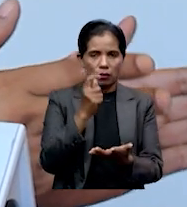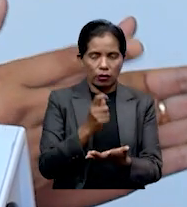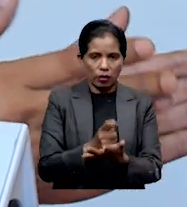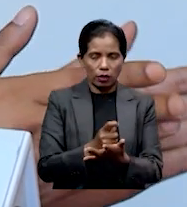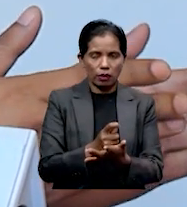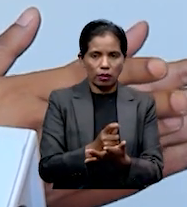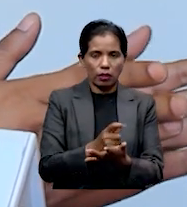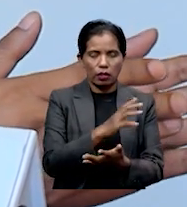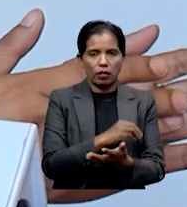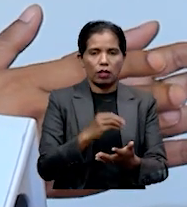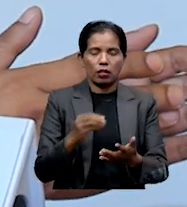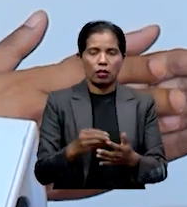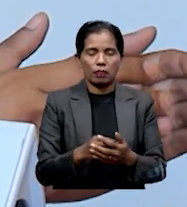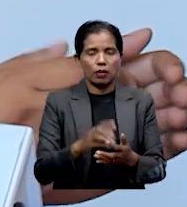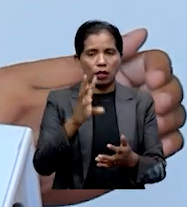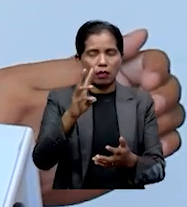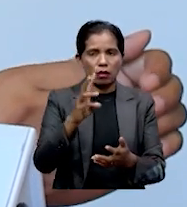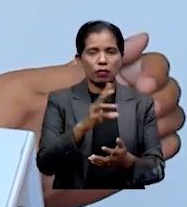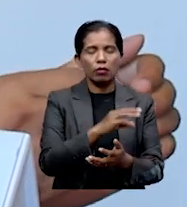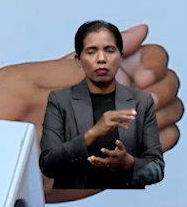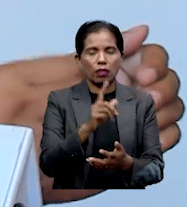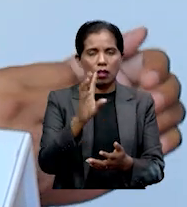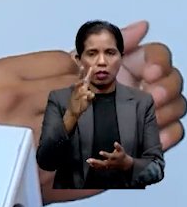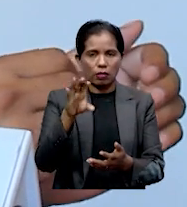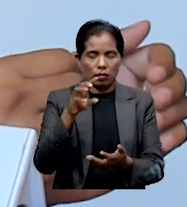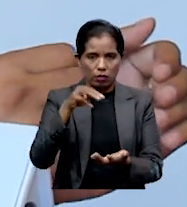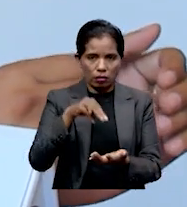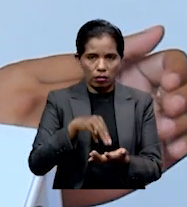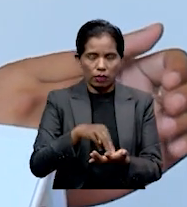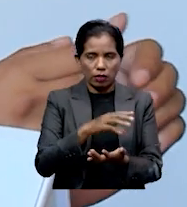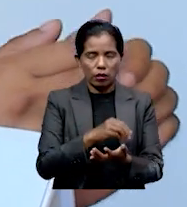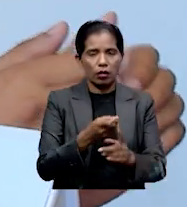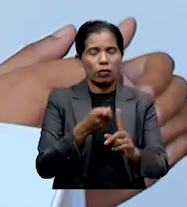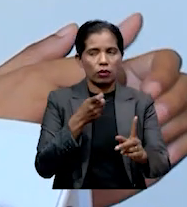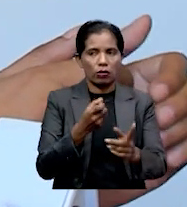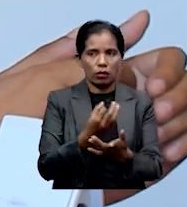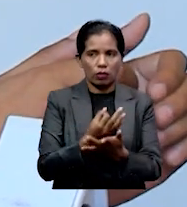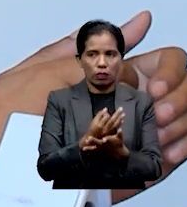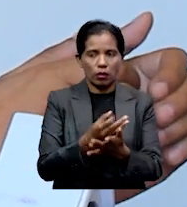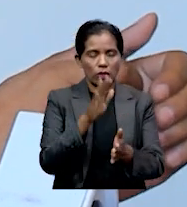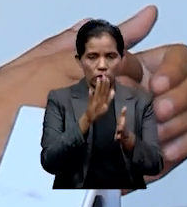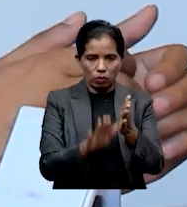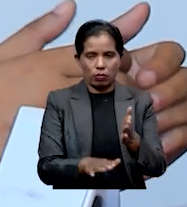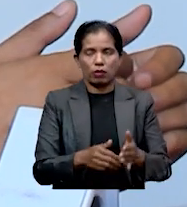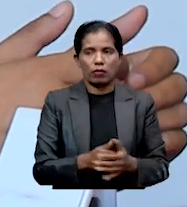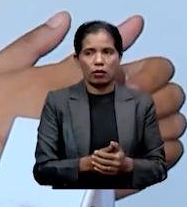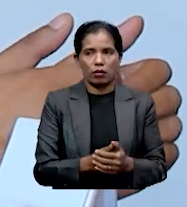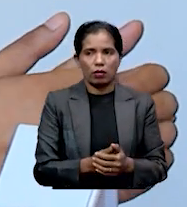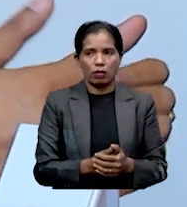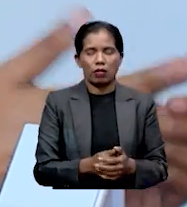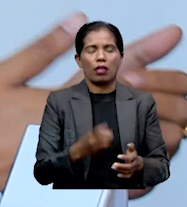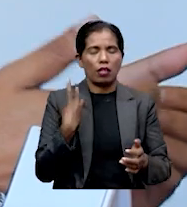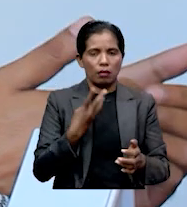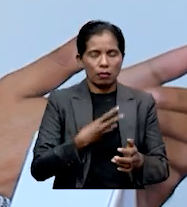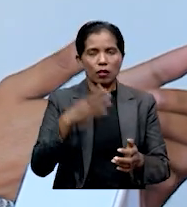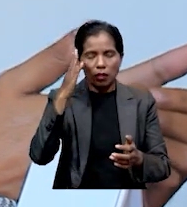2015 2017 se a 16 antan usi usi montan dan bema tun drastis de deves persamo samo kata kita